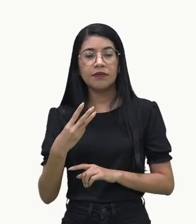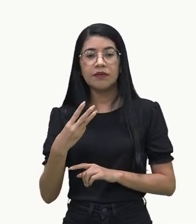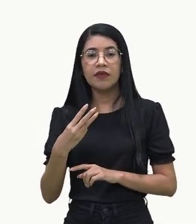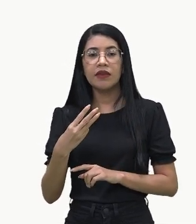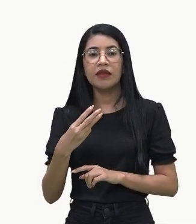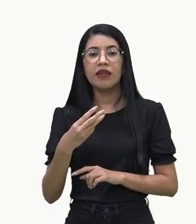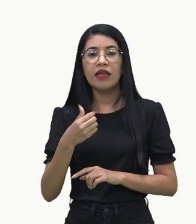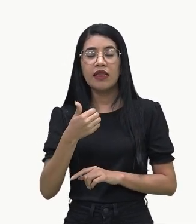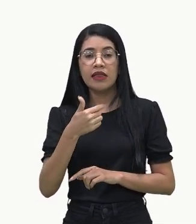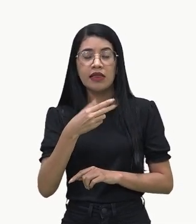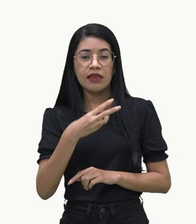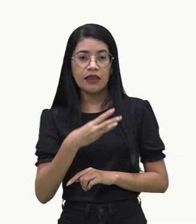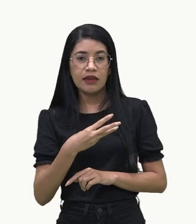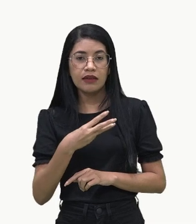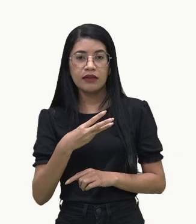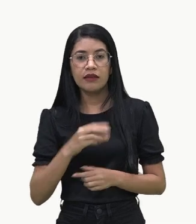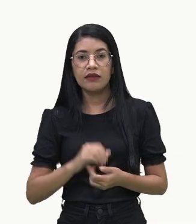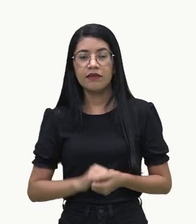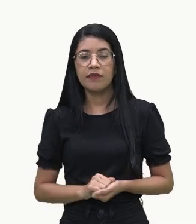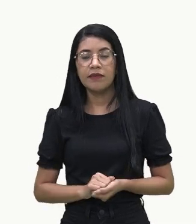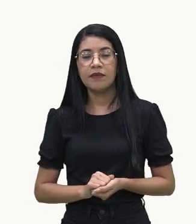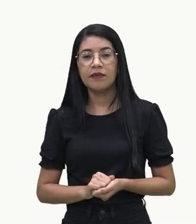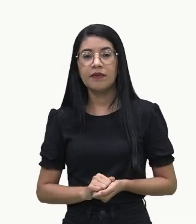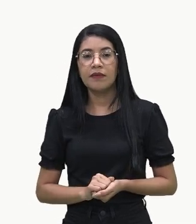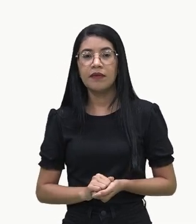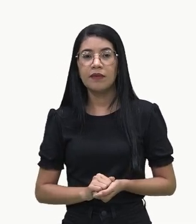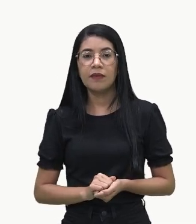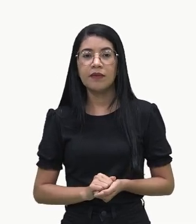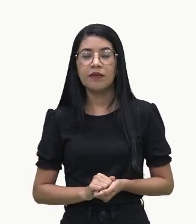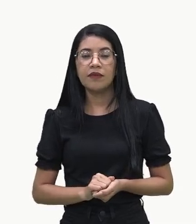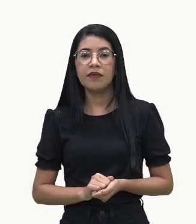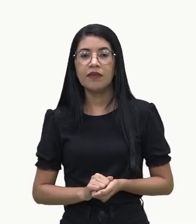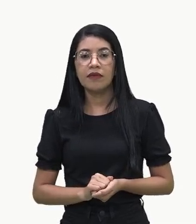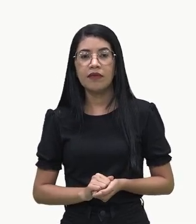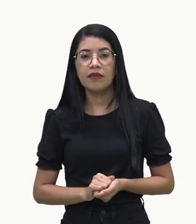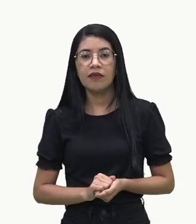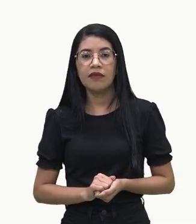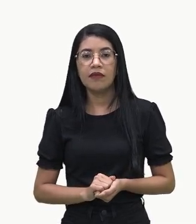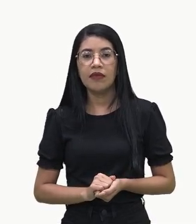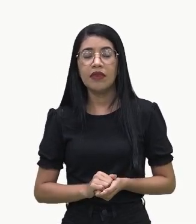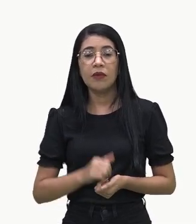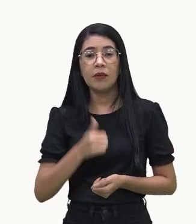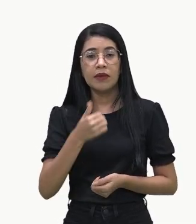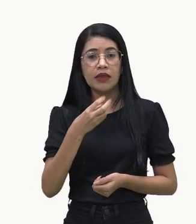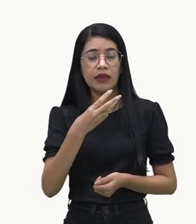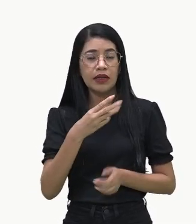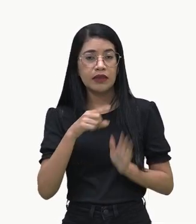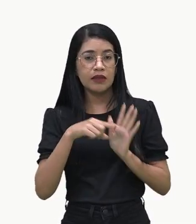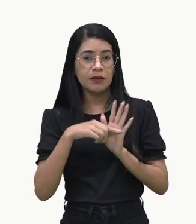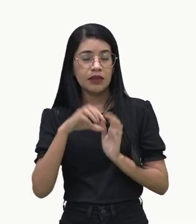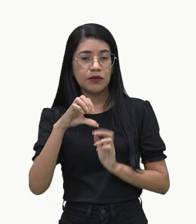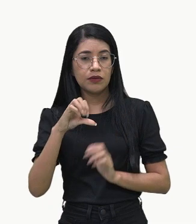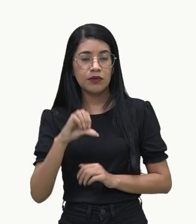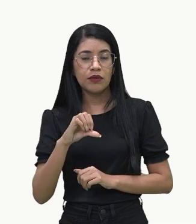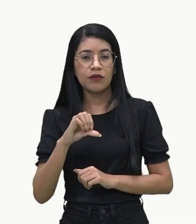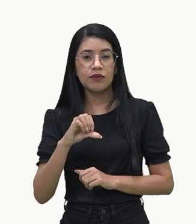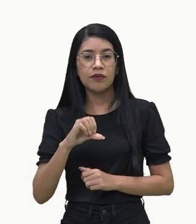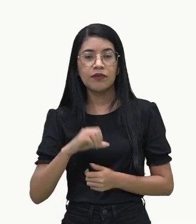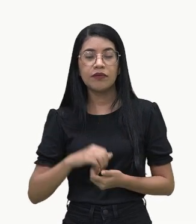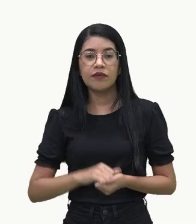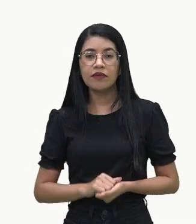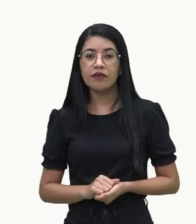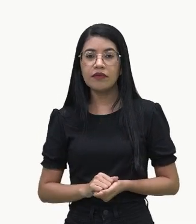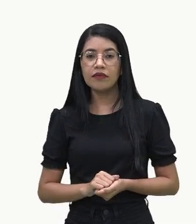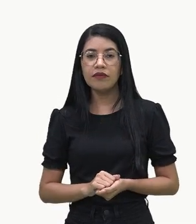nós teremos 13. Então, agora sim, 13 menos 9, vamos ficar